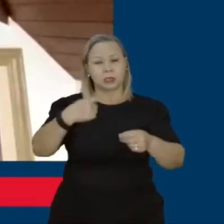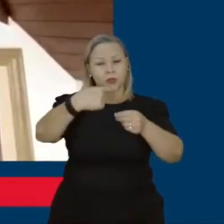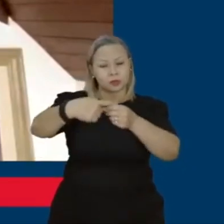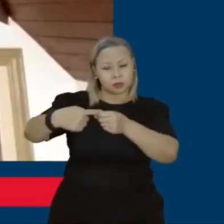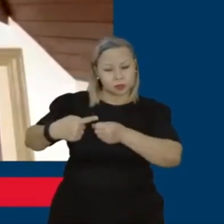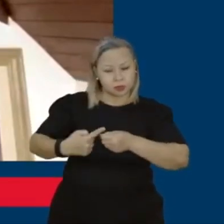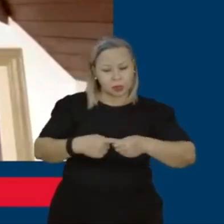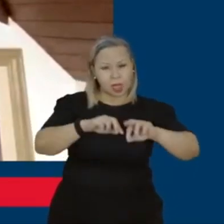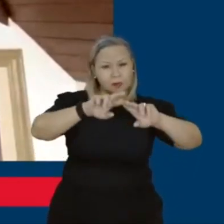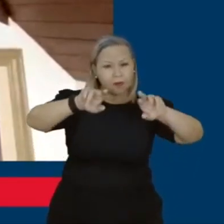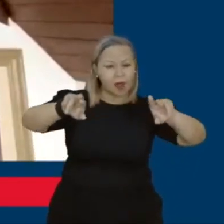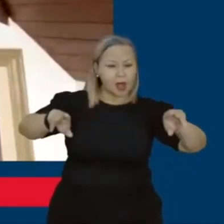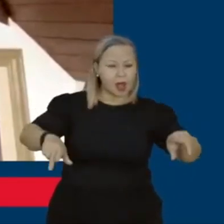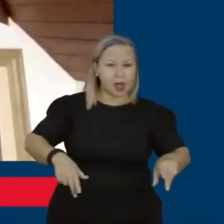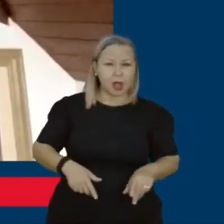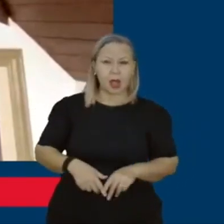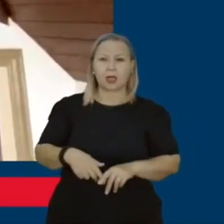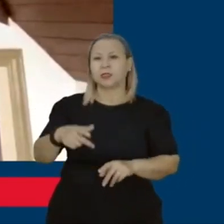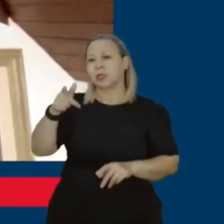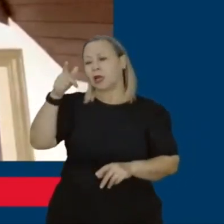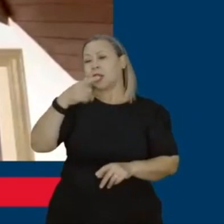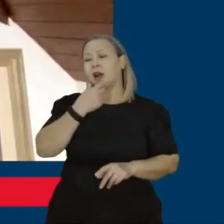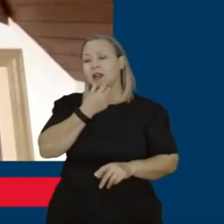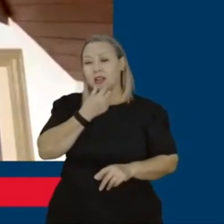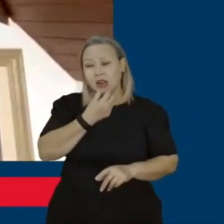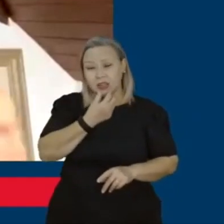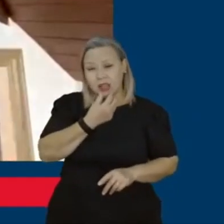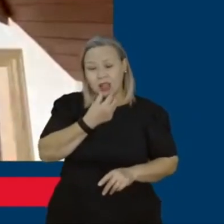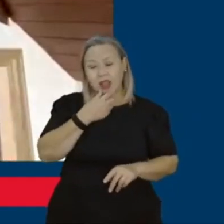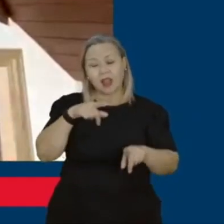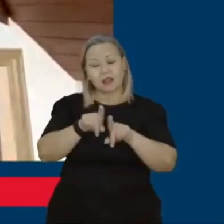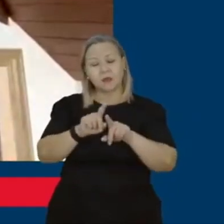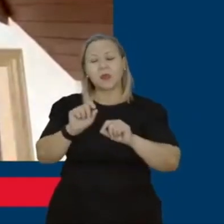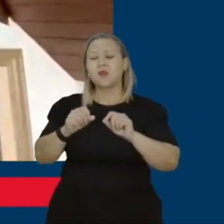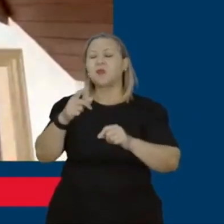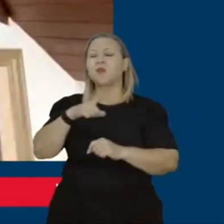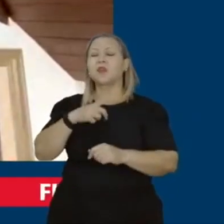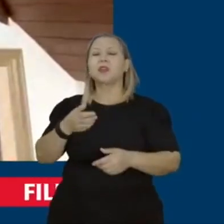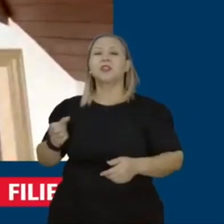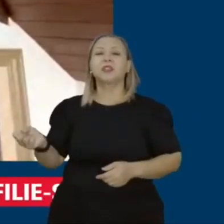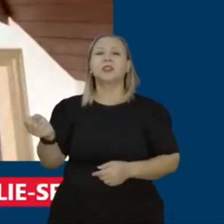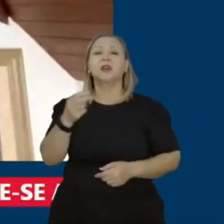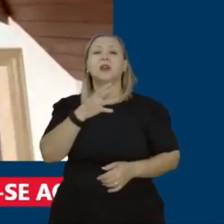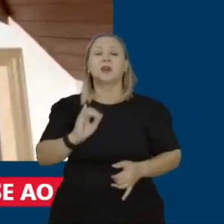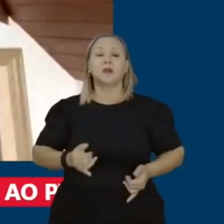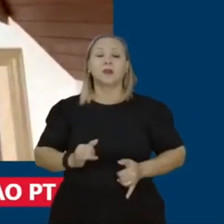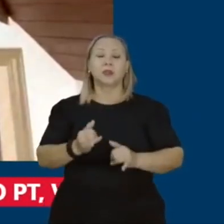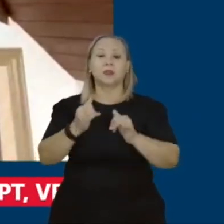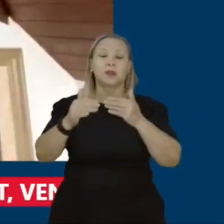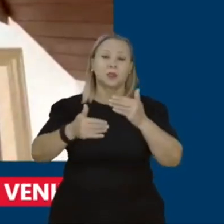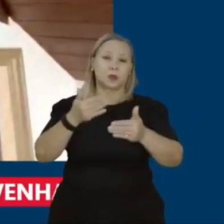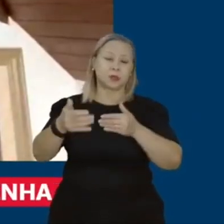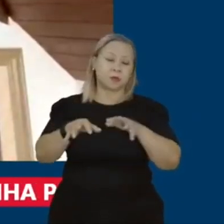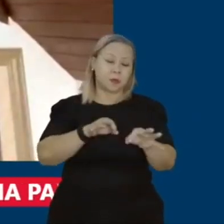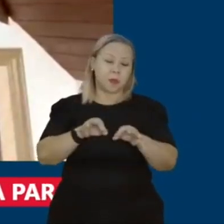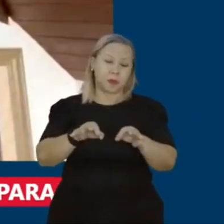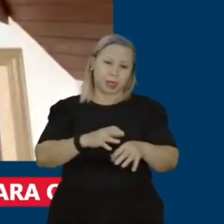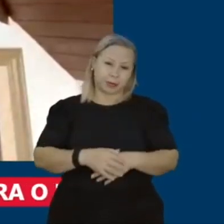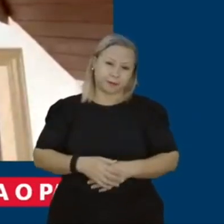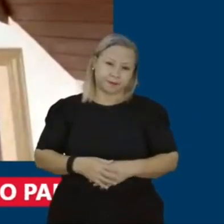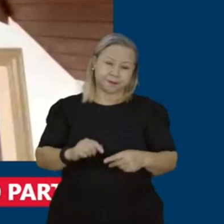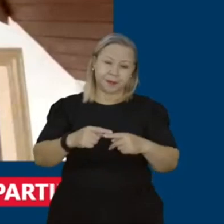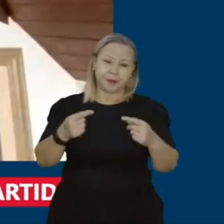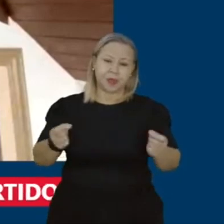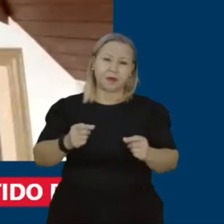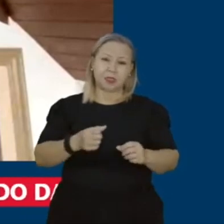do pós-guerra na Inglaterra. Fui ver o que havia de inovação nesse processo, me preparei para isso. Mas você coloca